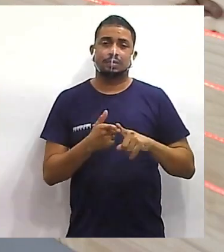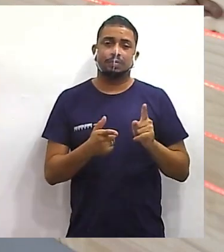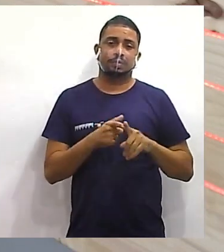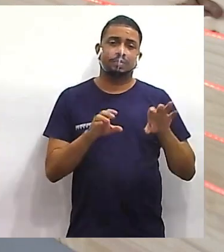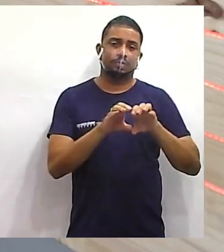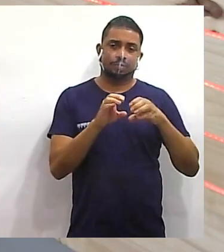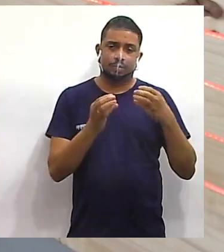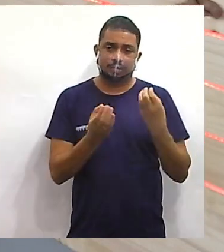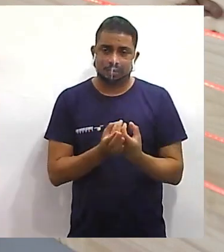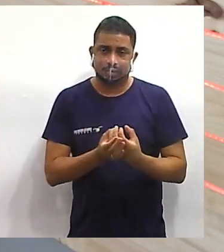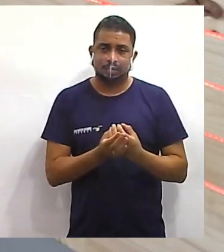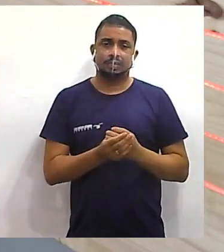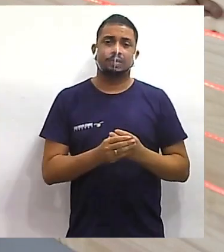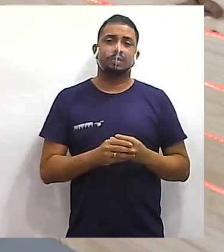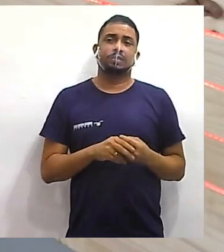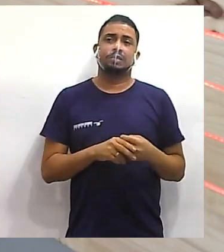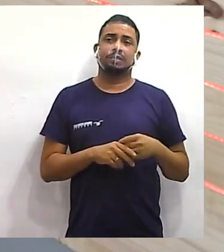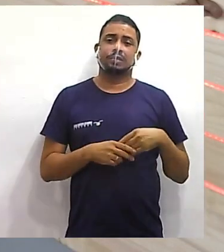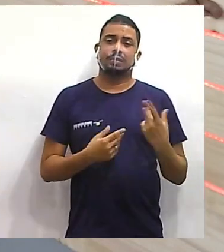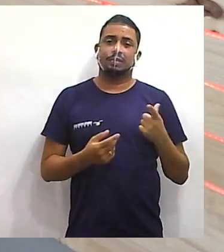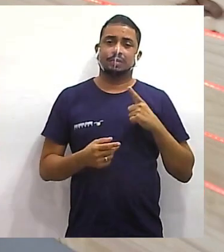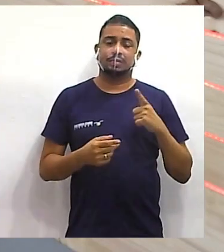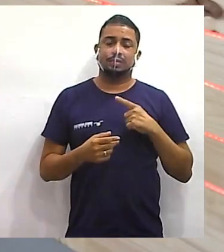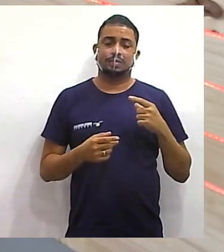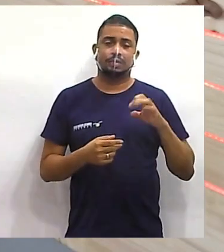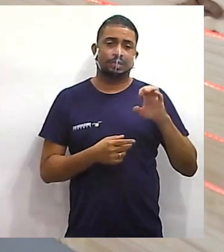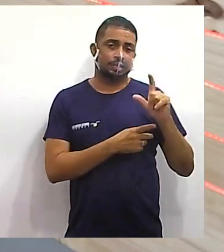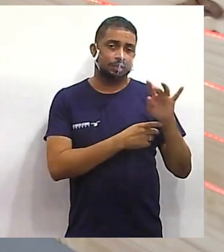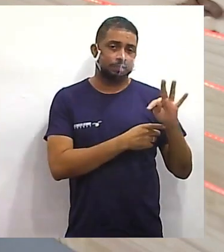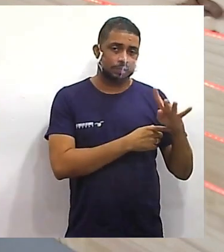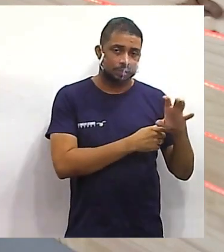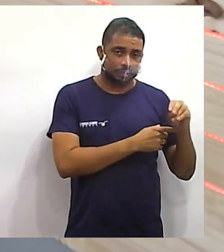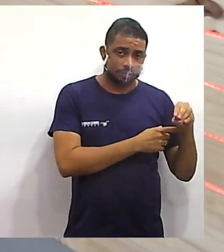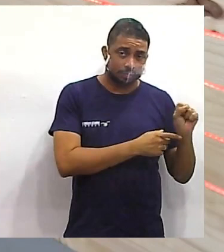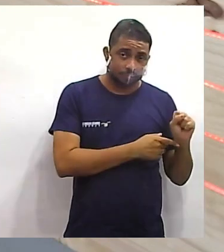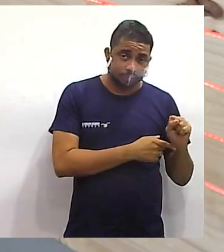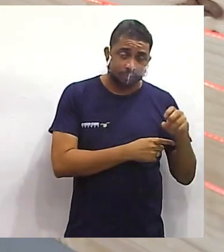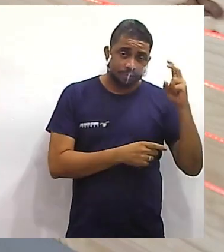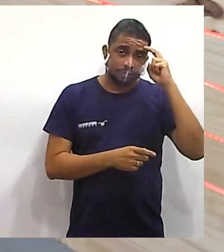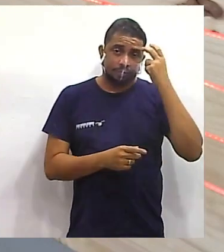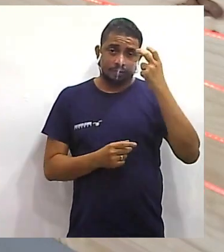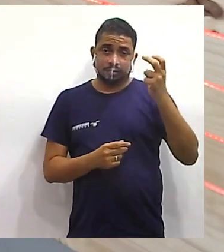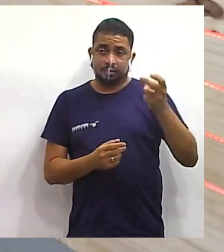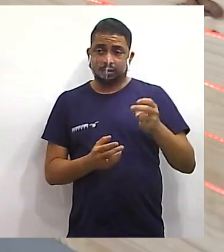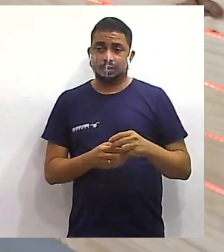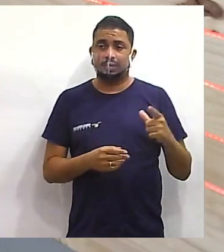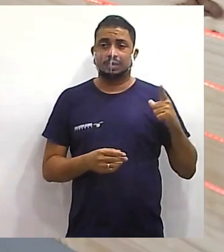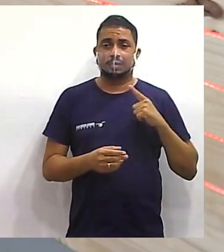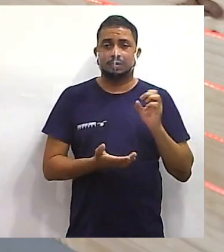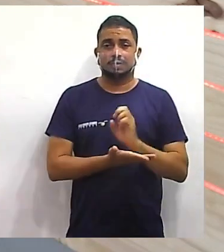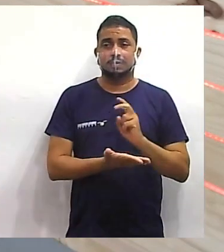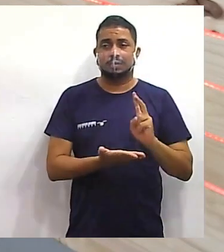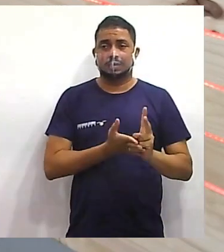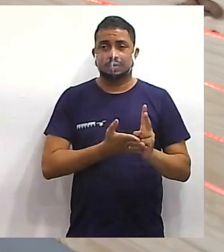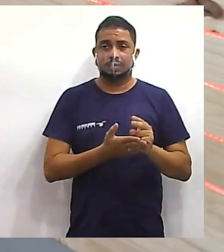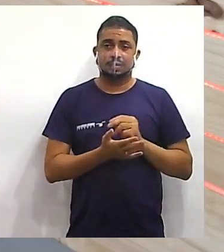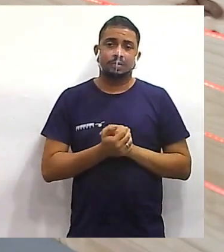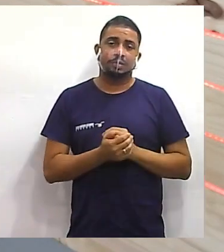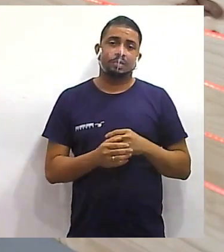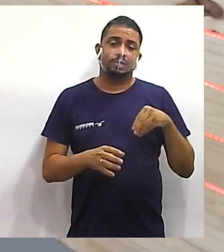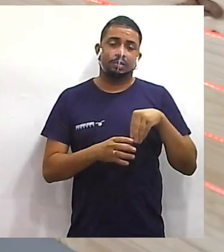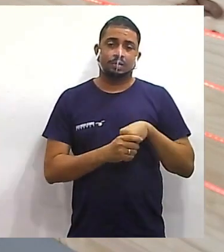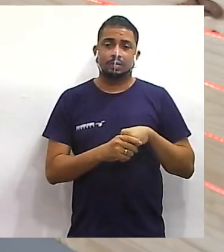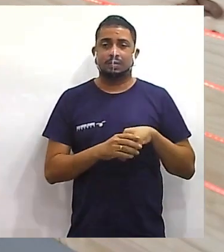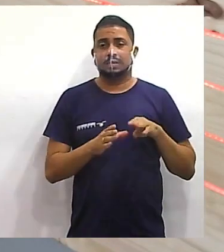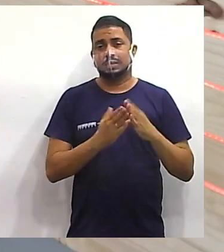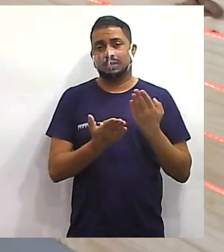né, e trazer esses outros elementos culturais que também fazem parte do currículo para dentro da escola, através